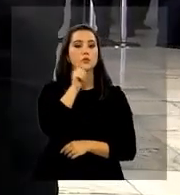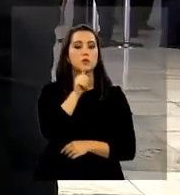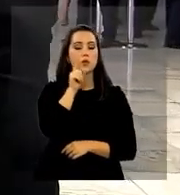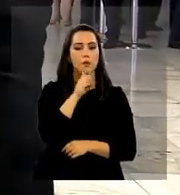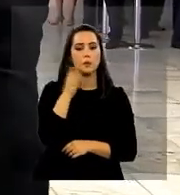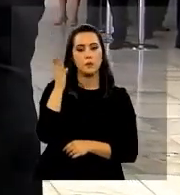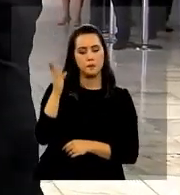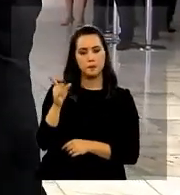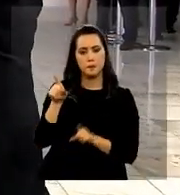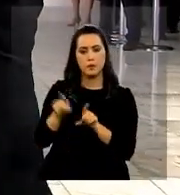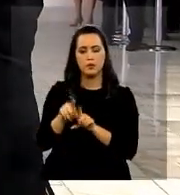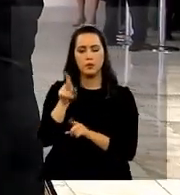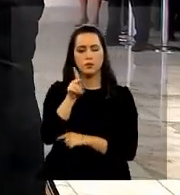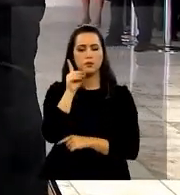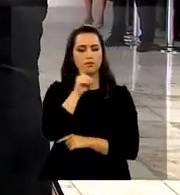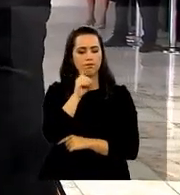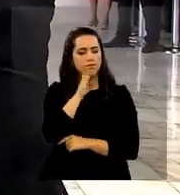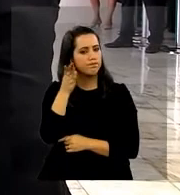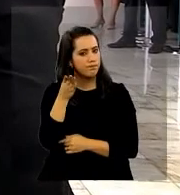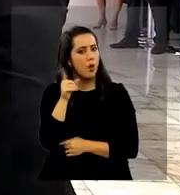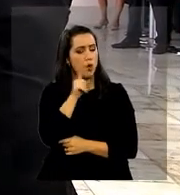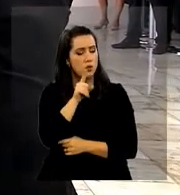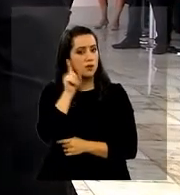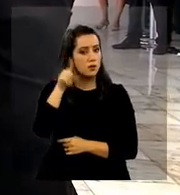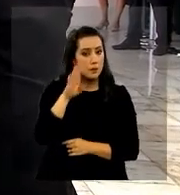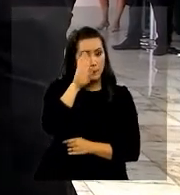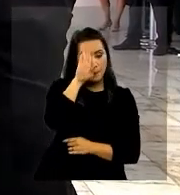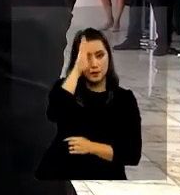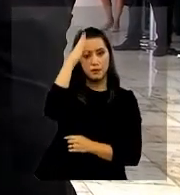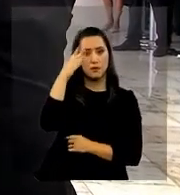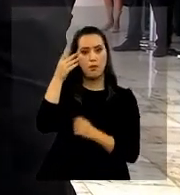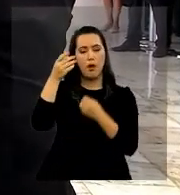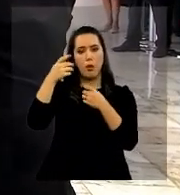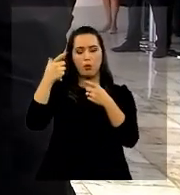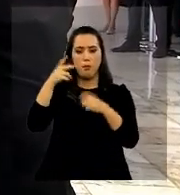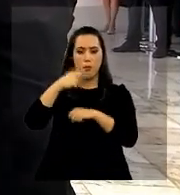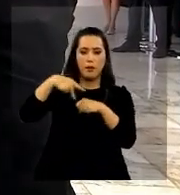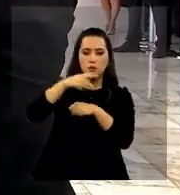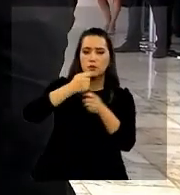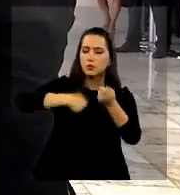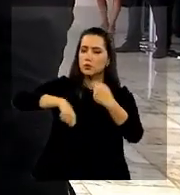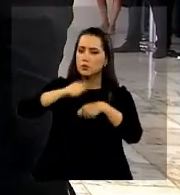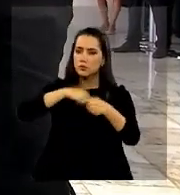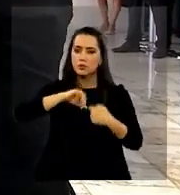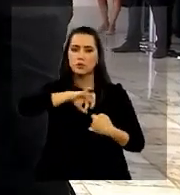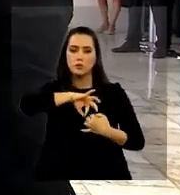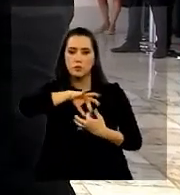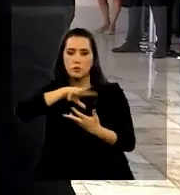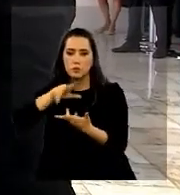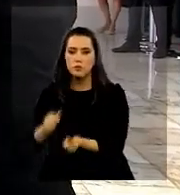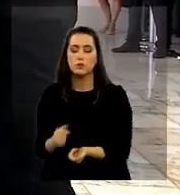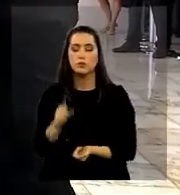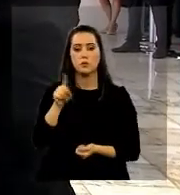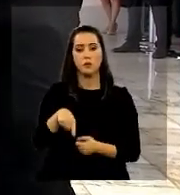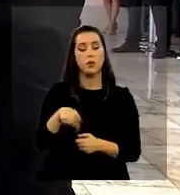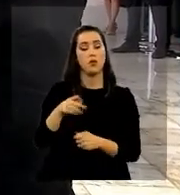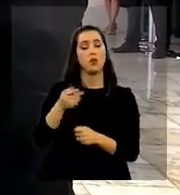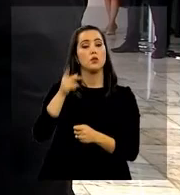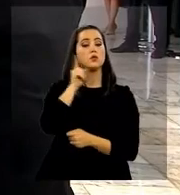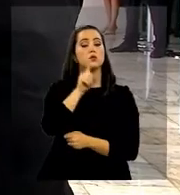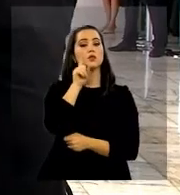Trump. Estados Unidos é a principal potência economia do mundo. Os Estados